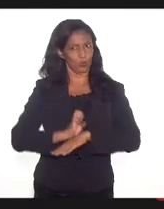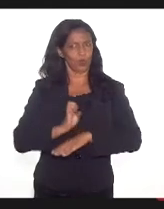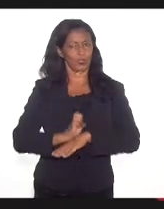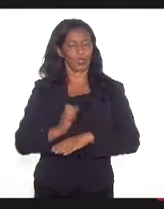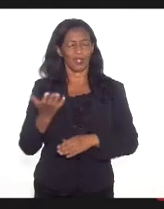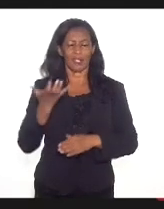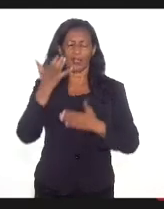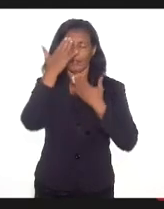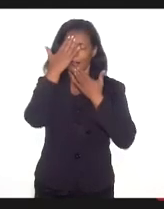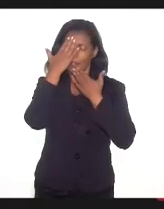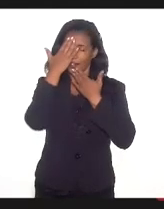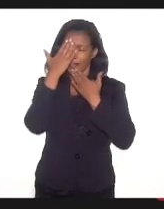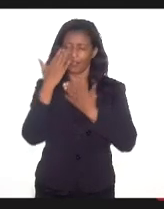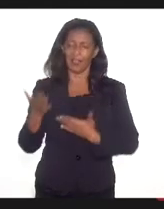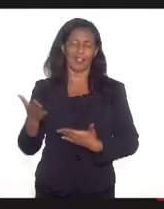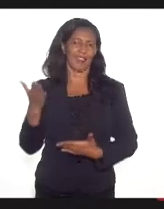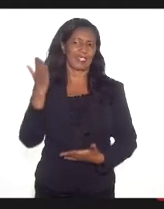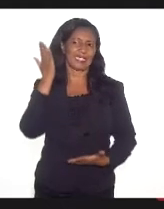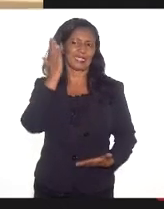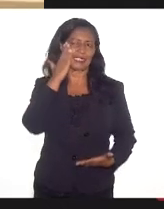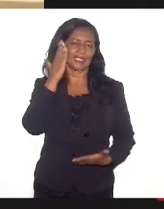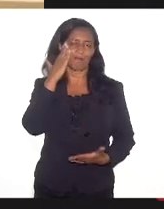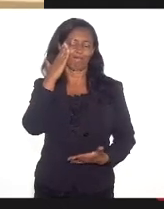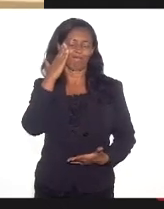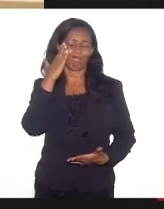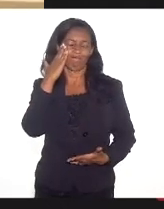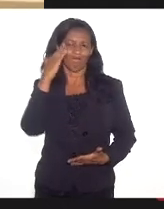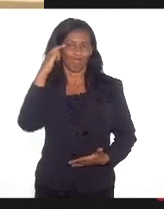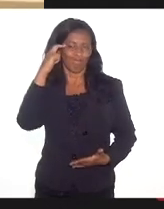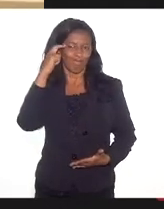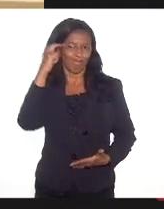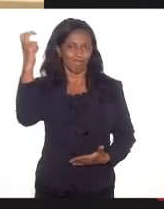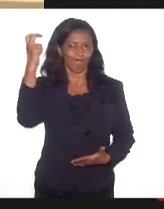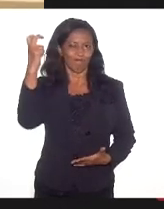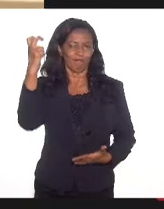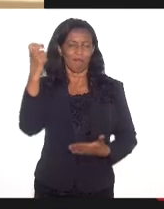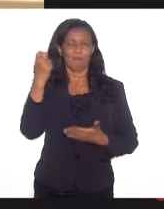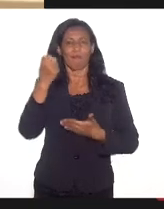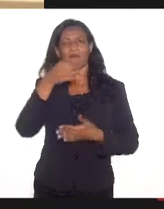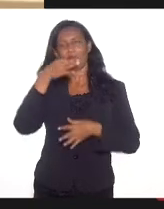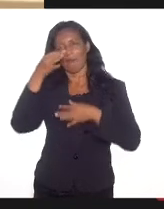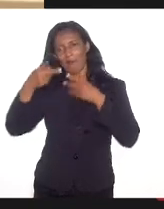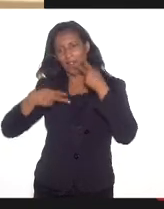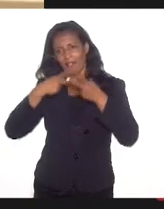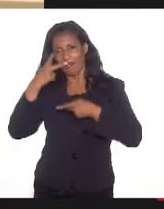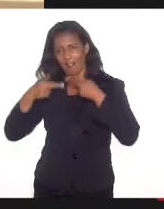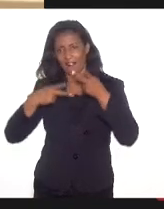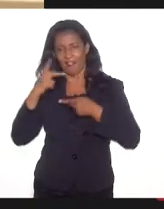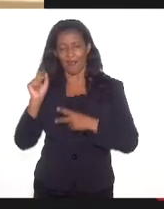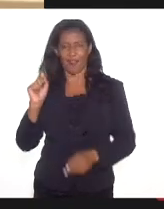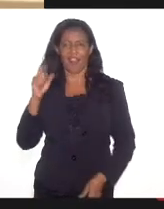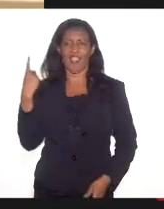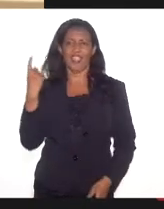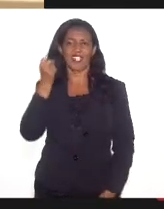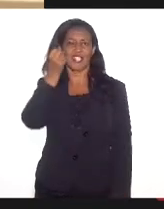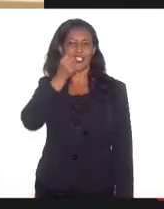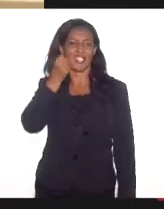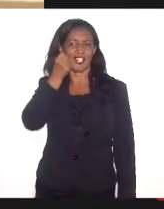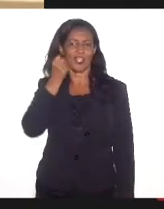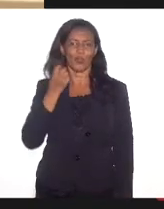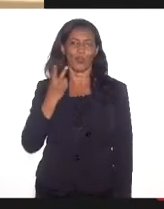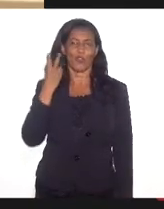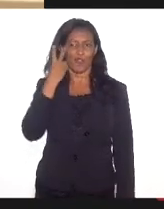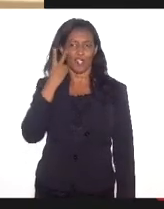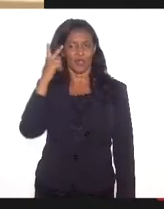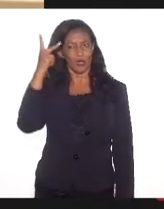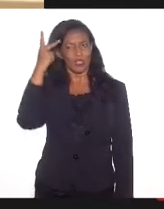quero agradecer pelas sábias palavras do ex-senador vereador de São Paulo Eduardo Suplicy que